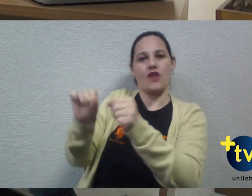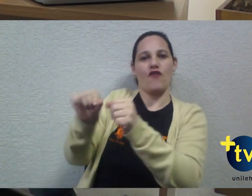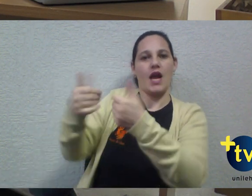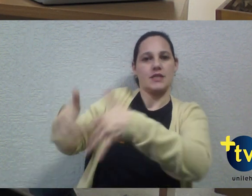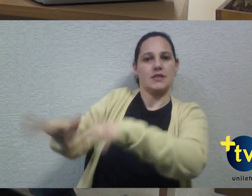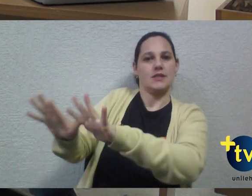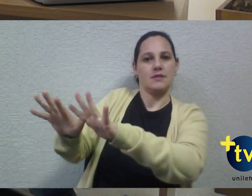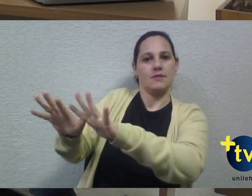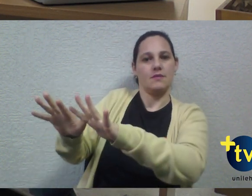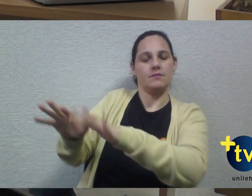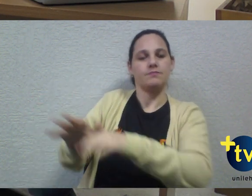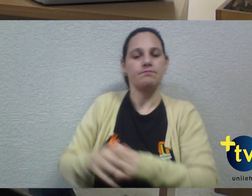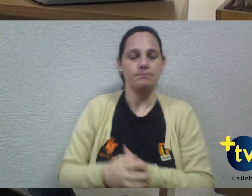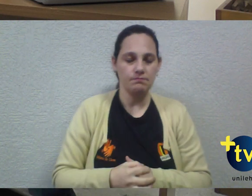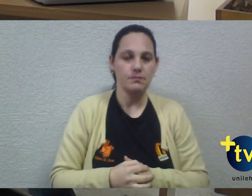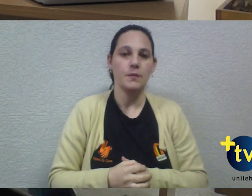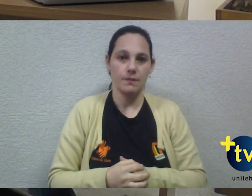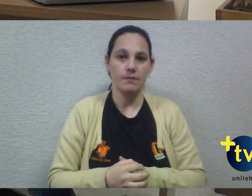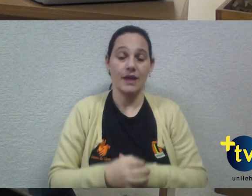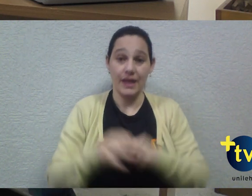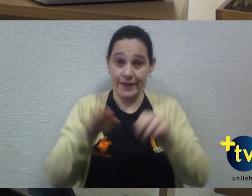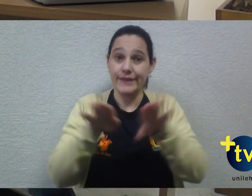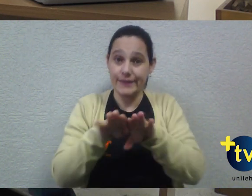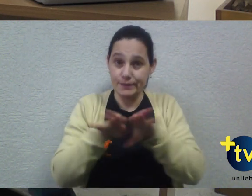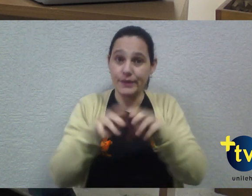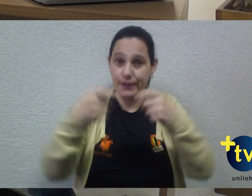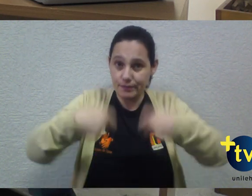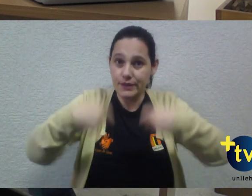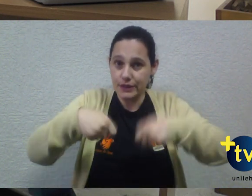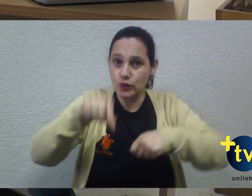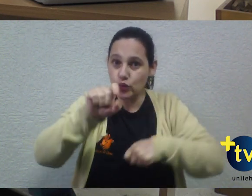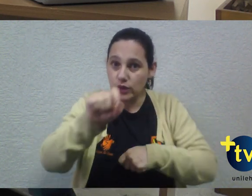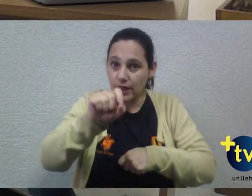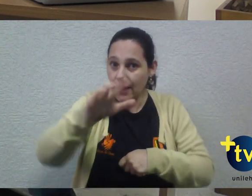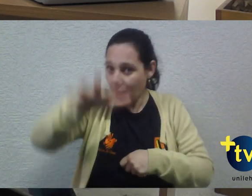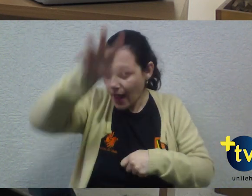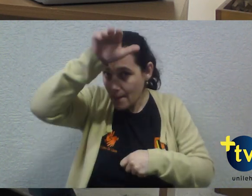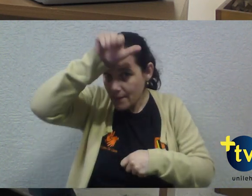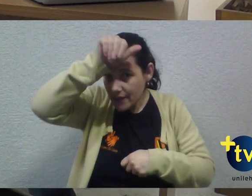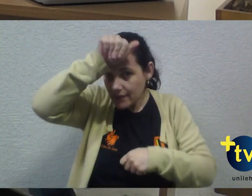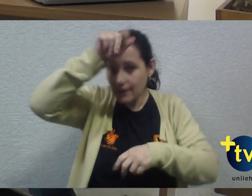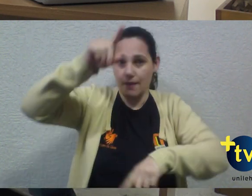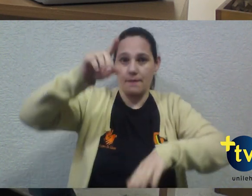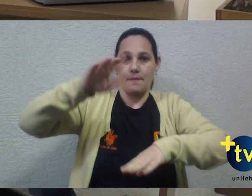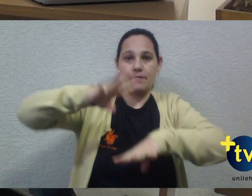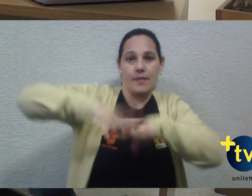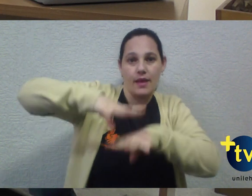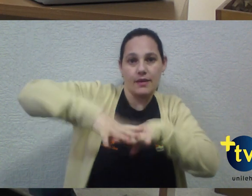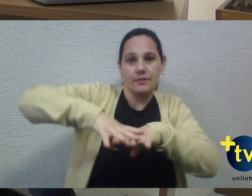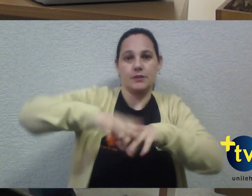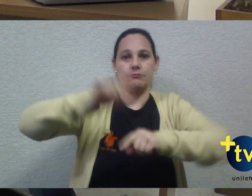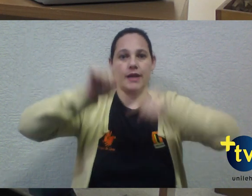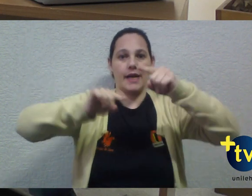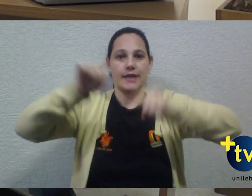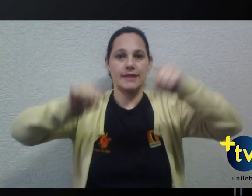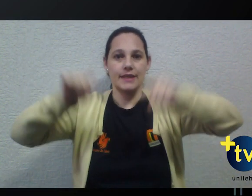consiga realizar essas funções. Ter um certo domínio de matemática e estatística, que é muito importante, pelo processo, que a